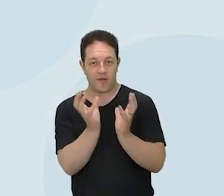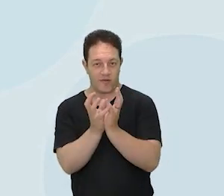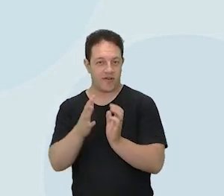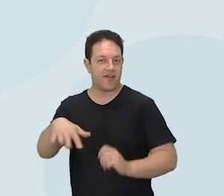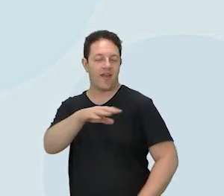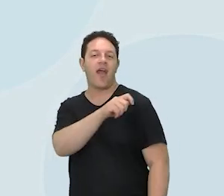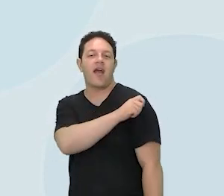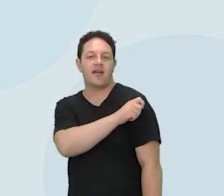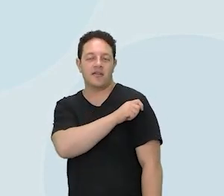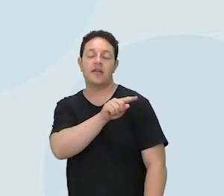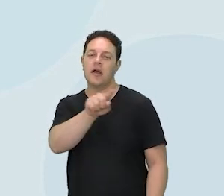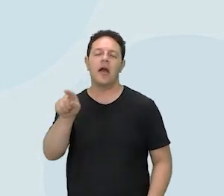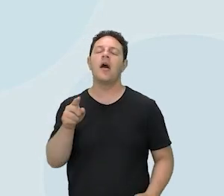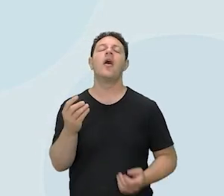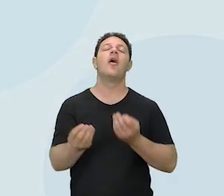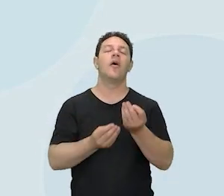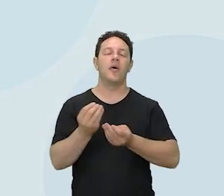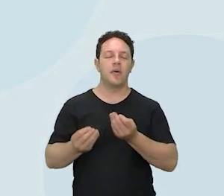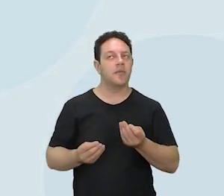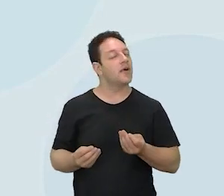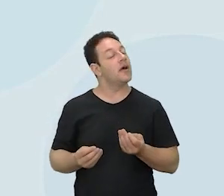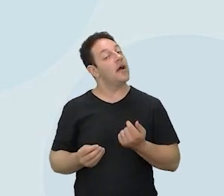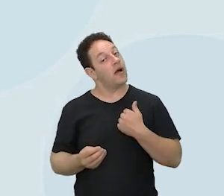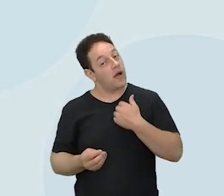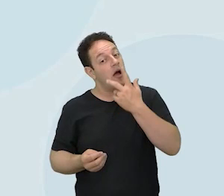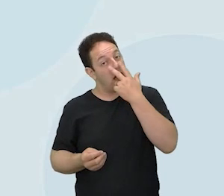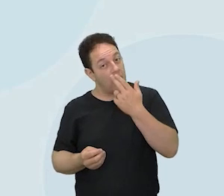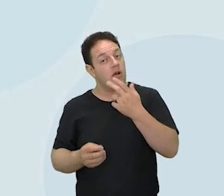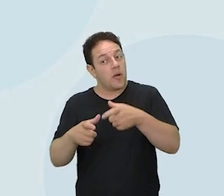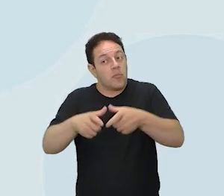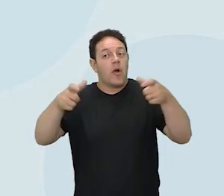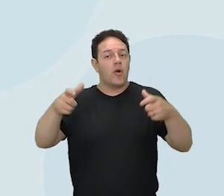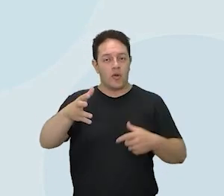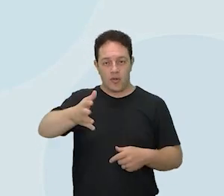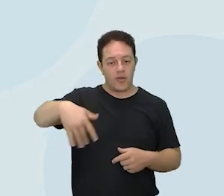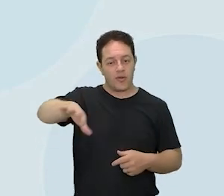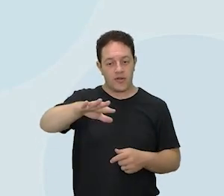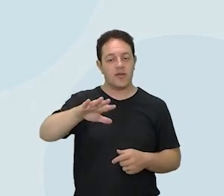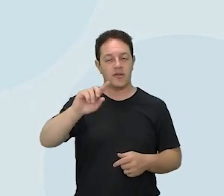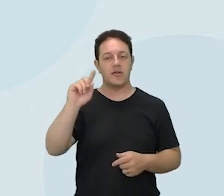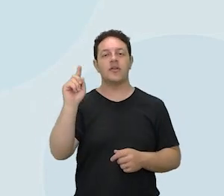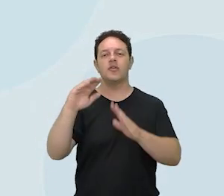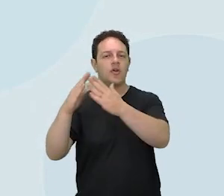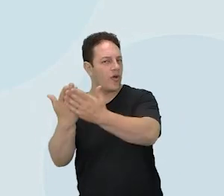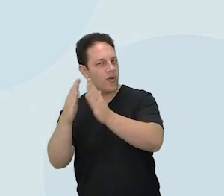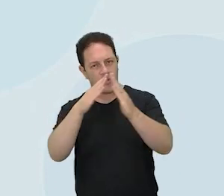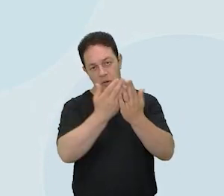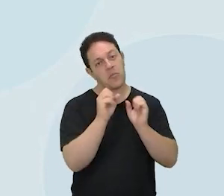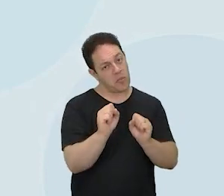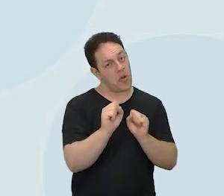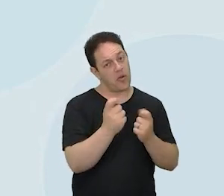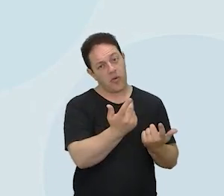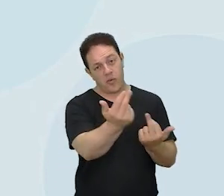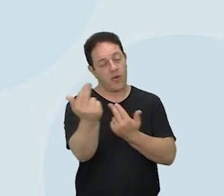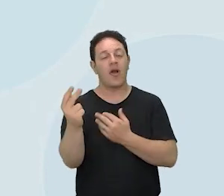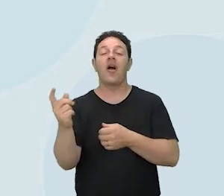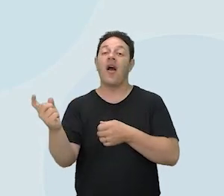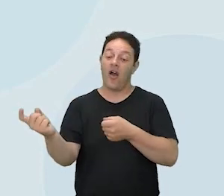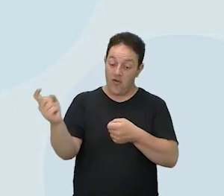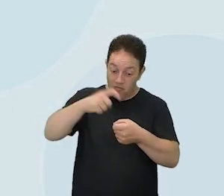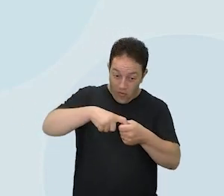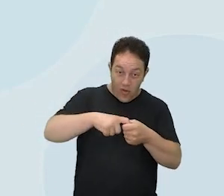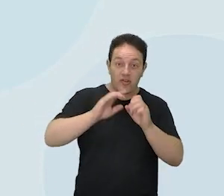eles voltaram, assim, eu acredito que todos, a grande maioria das escolas, com muita